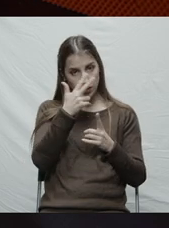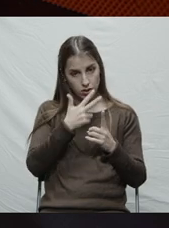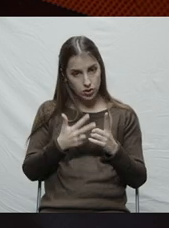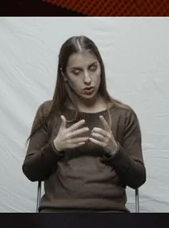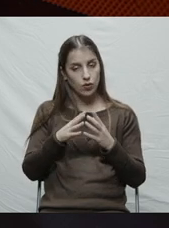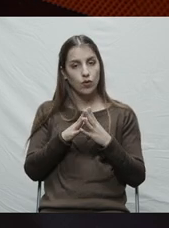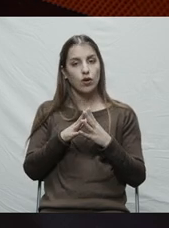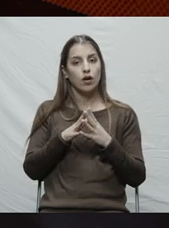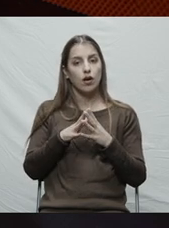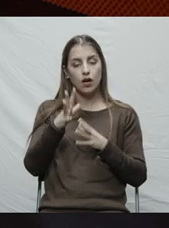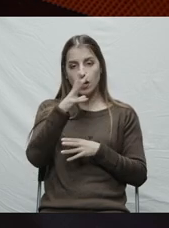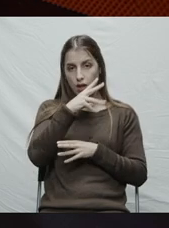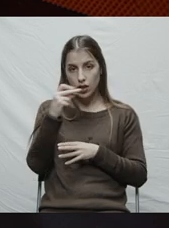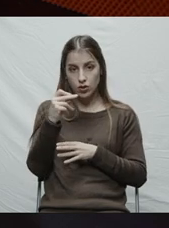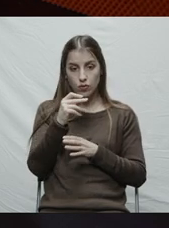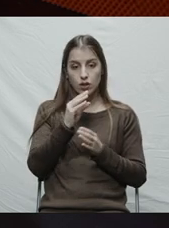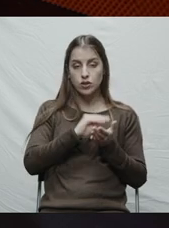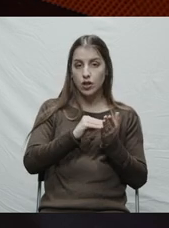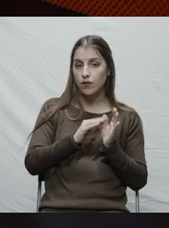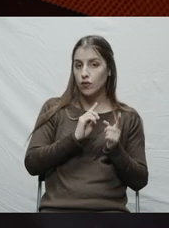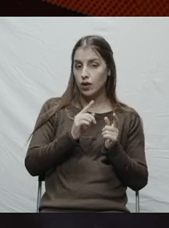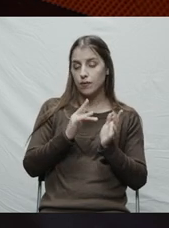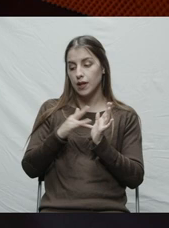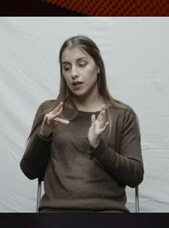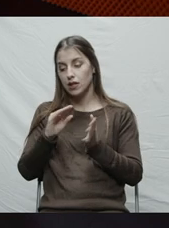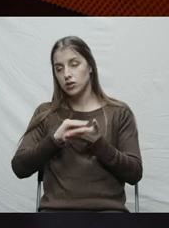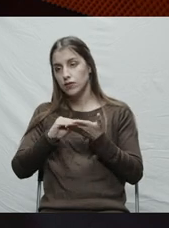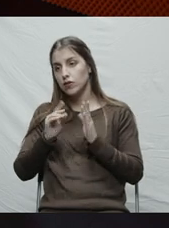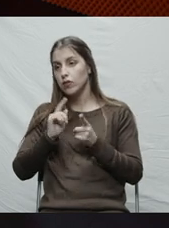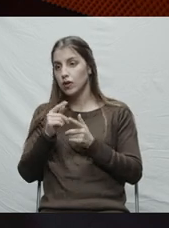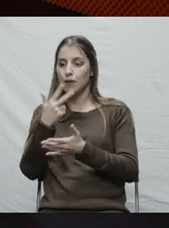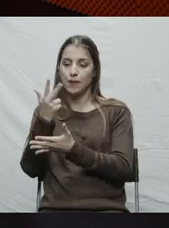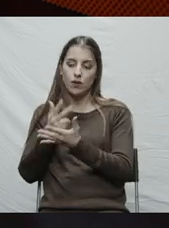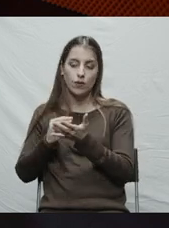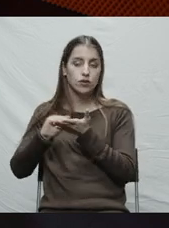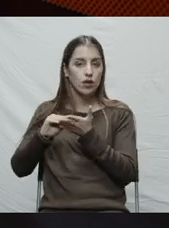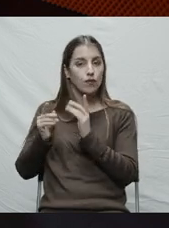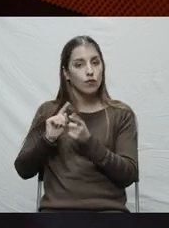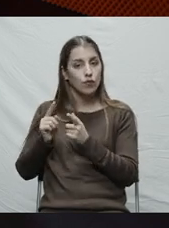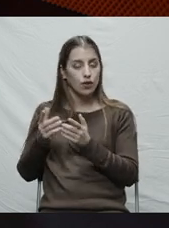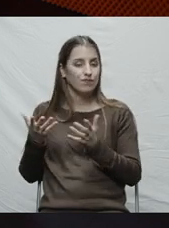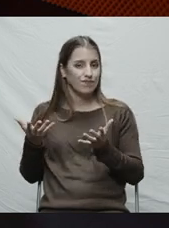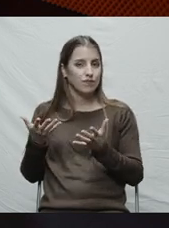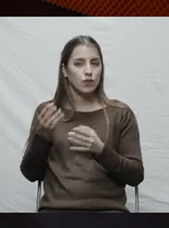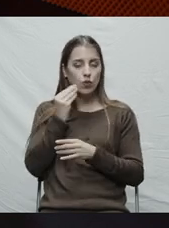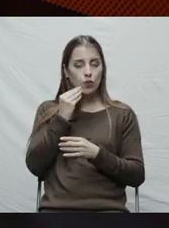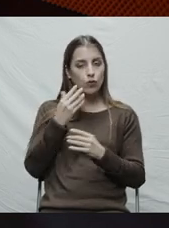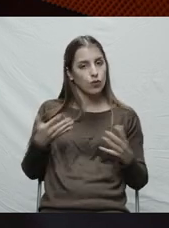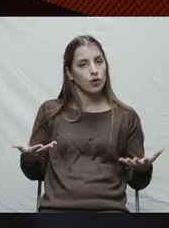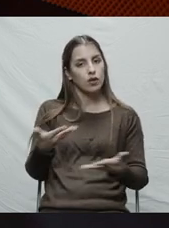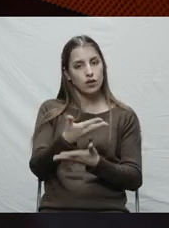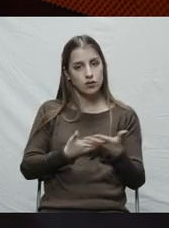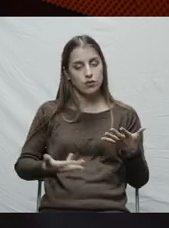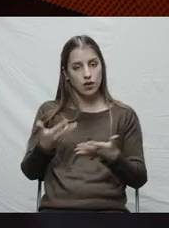que os atores a escreveram, o que é que os bailarinos a escreveram, o que é que os pintores a escreveram, de que maneira se, entendes, relacionavam. Até há pouco tempo não